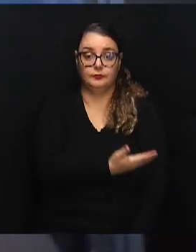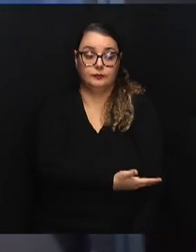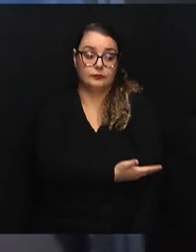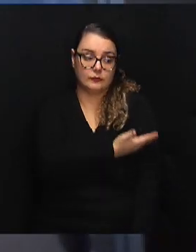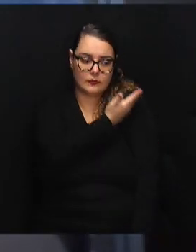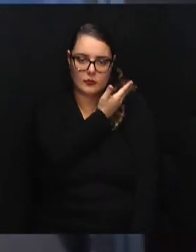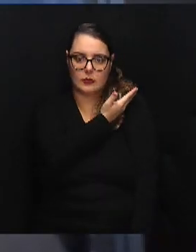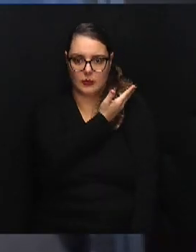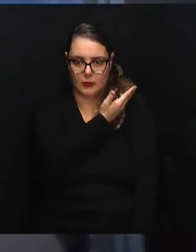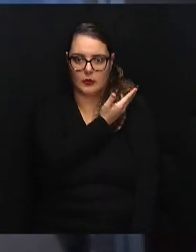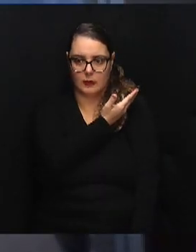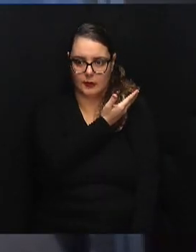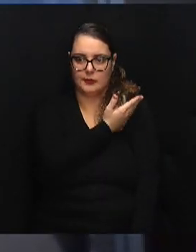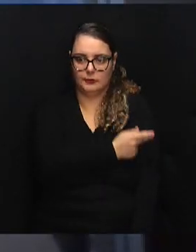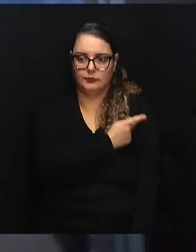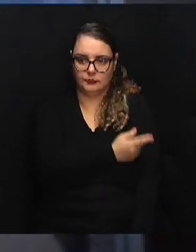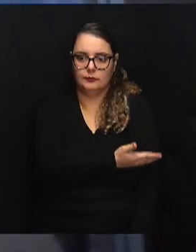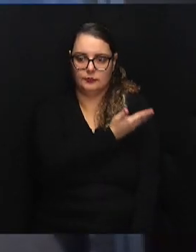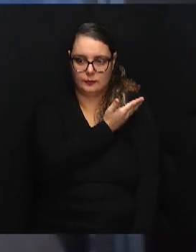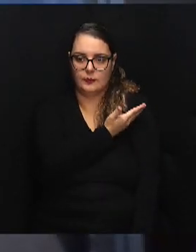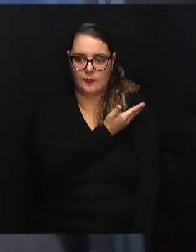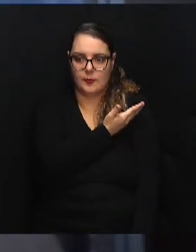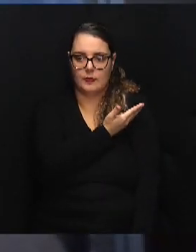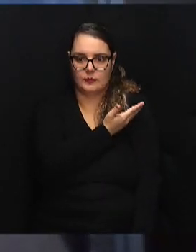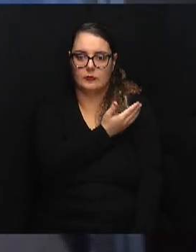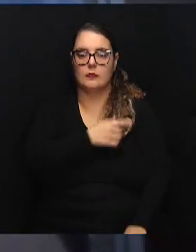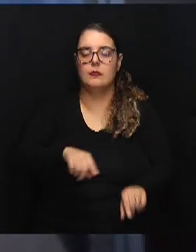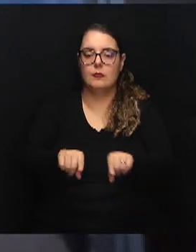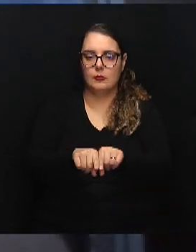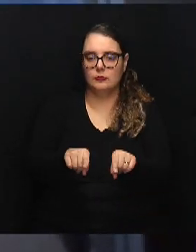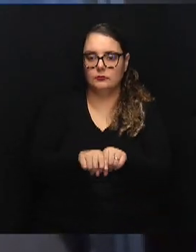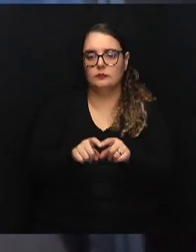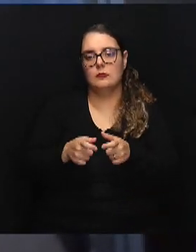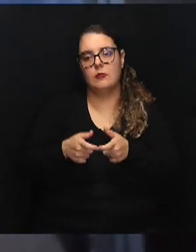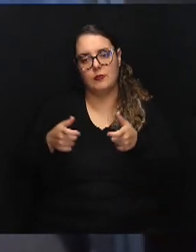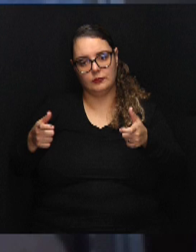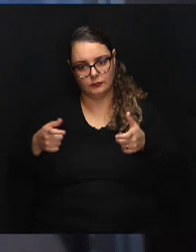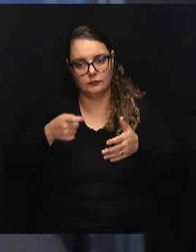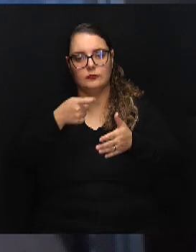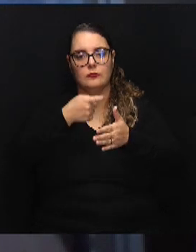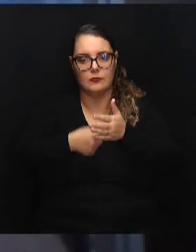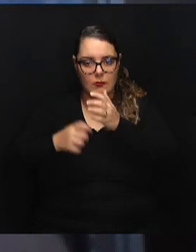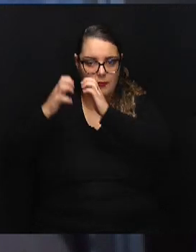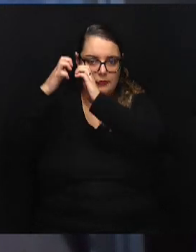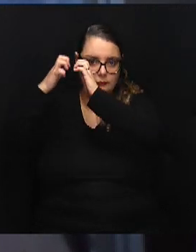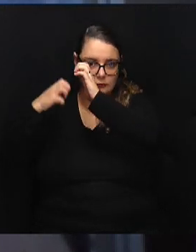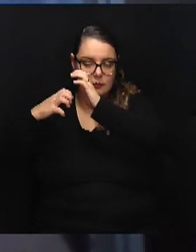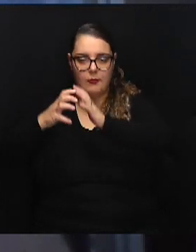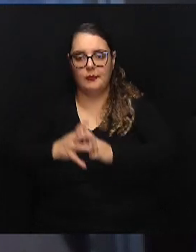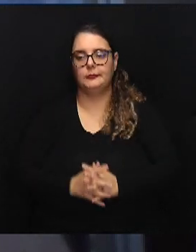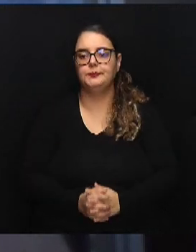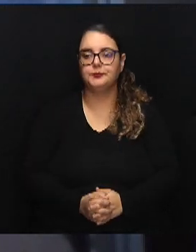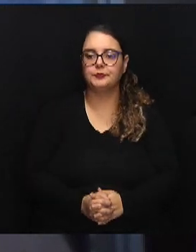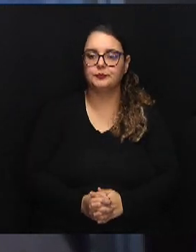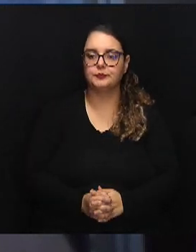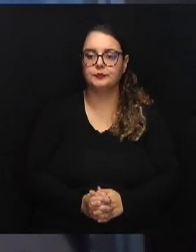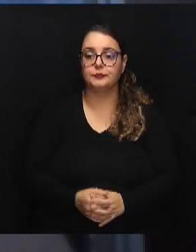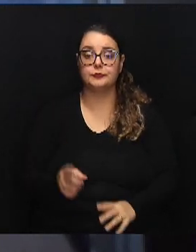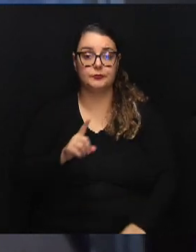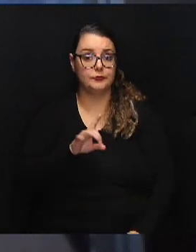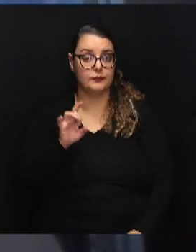arterial, absolutamente eu tenho também um aumento da taxa de AVC. Não é só